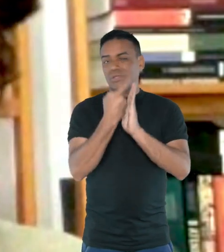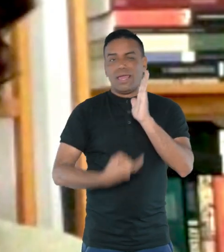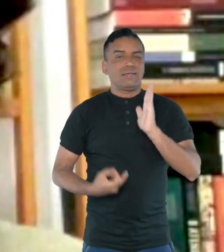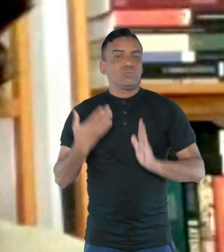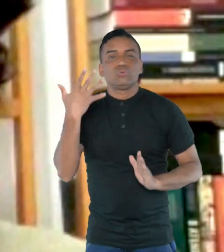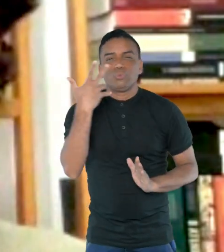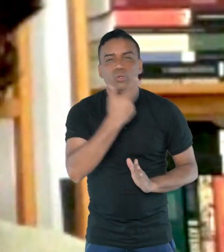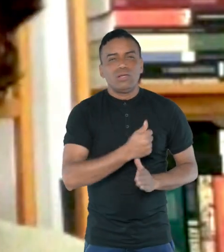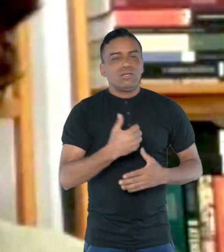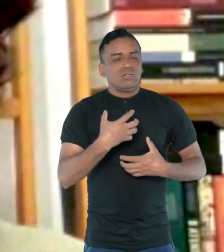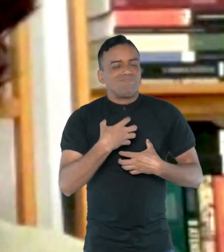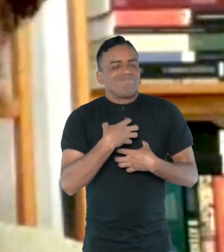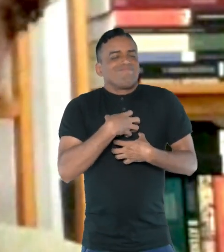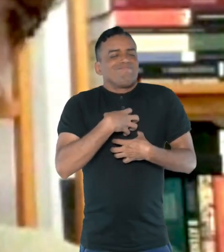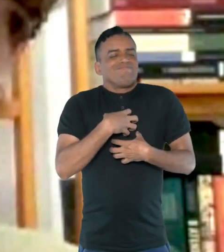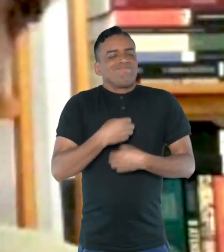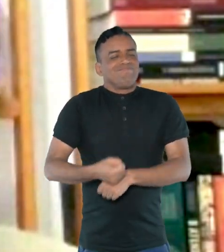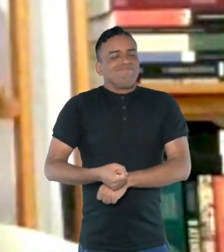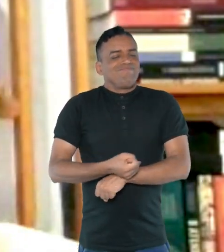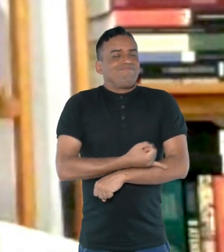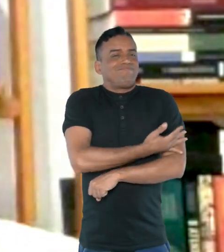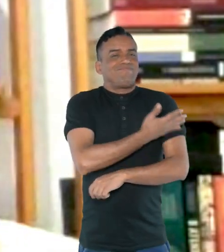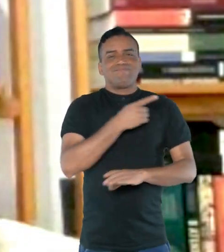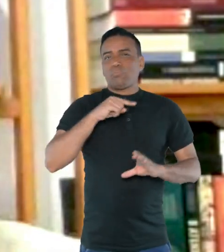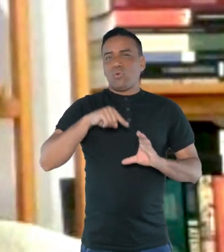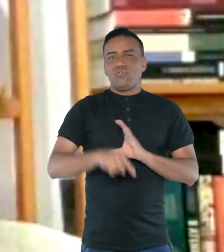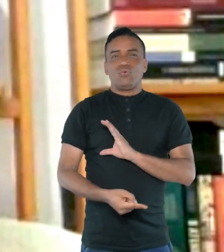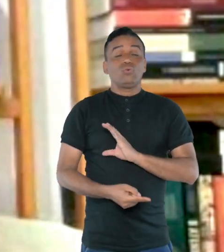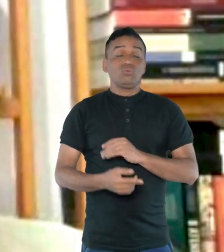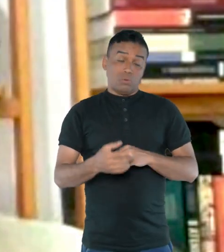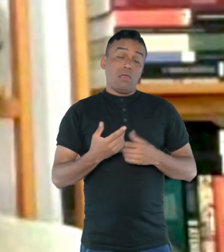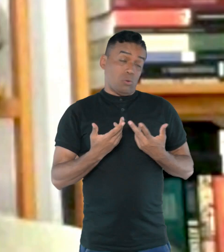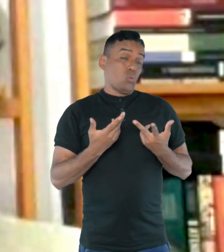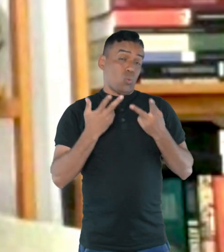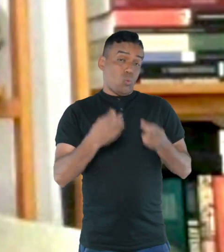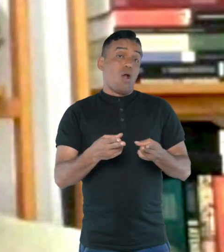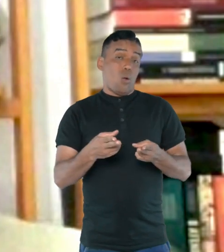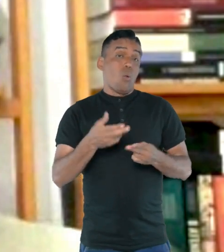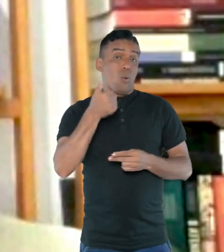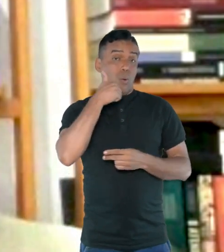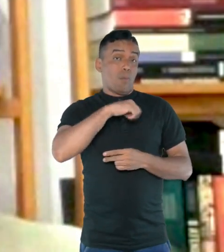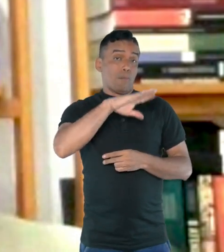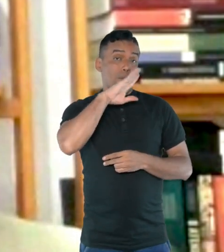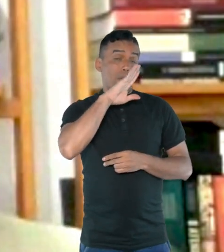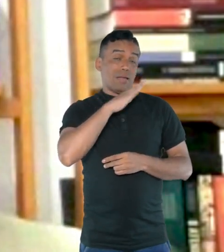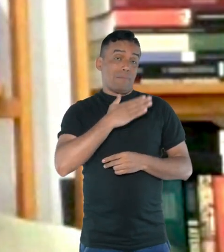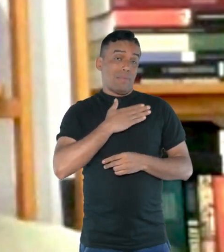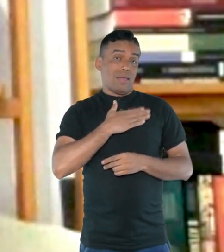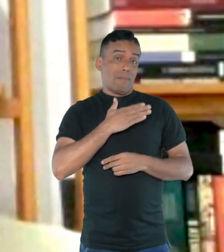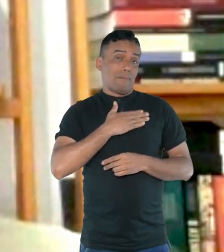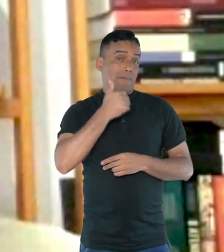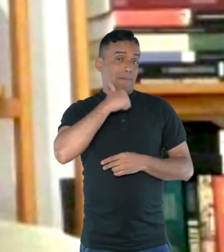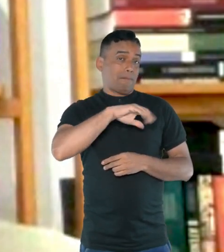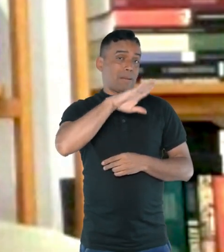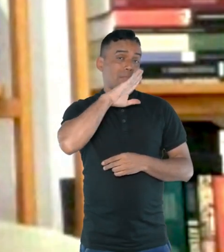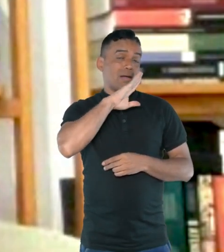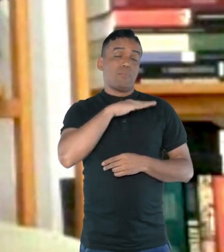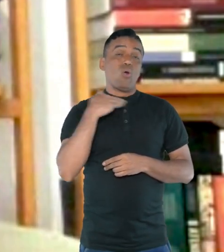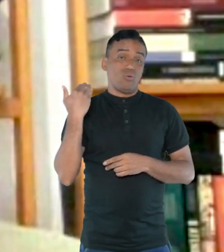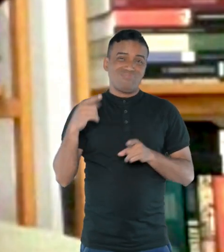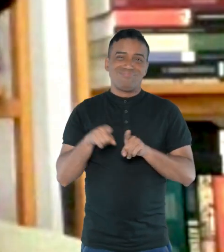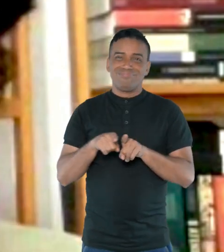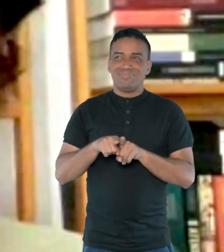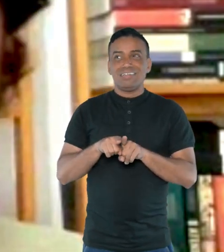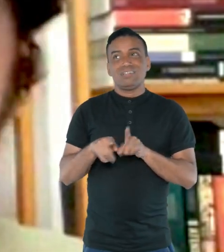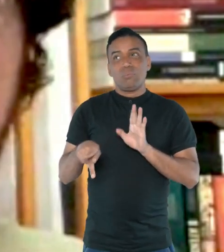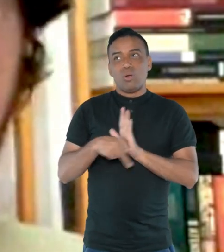toca num lugar muito profundo, afinal de contas eu perdi já minha mãe, e esse texto certamente traz muito dessa